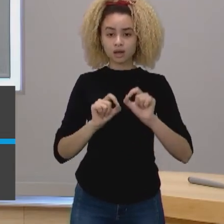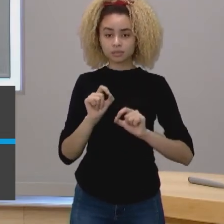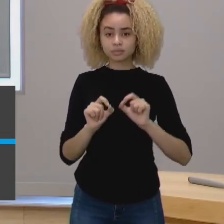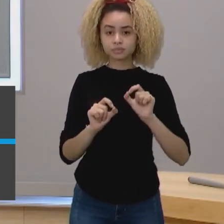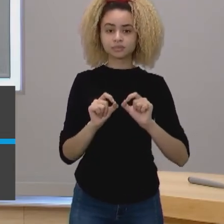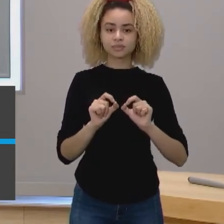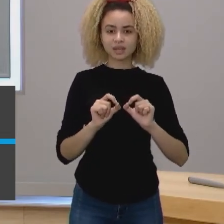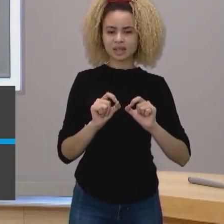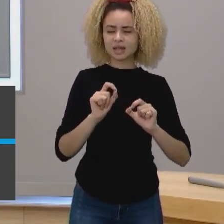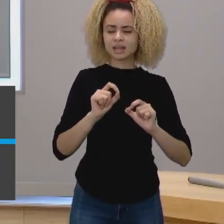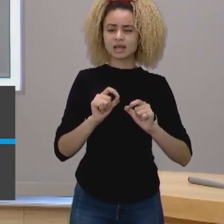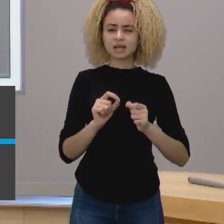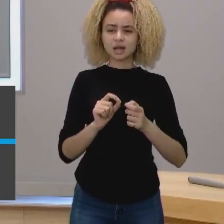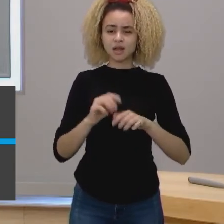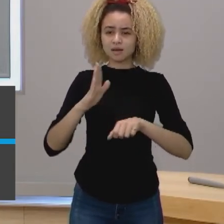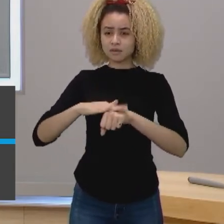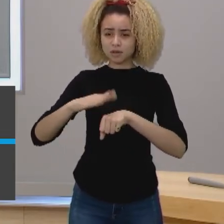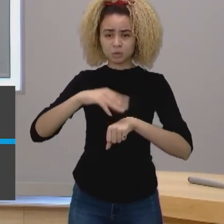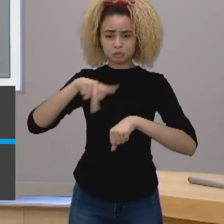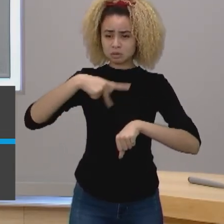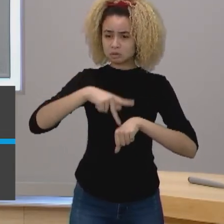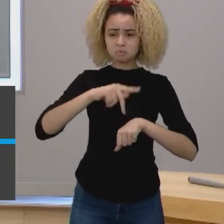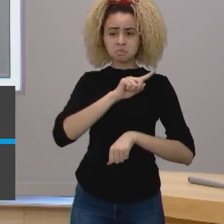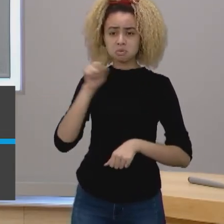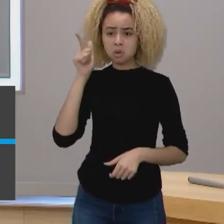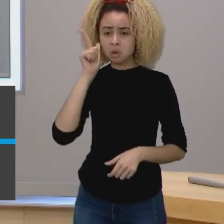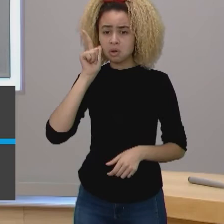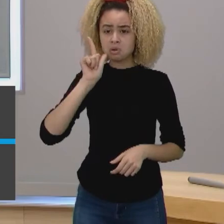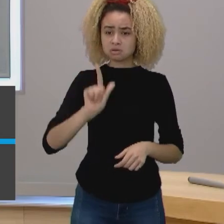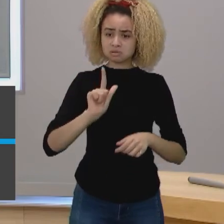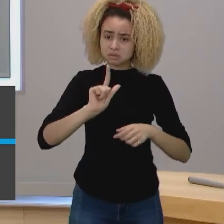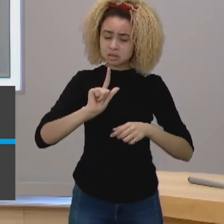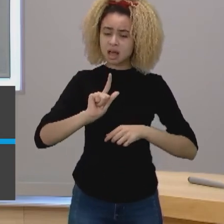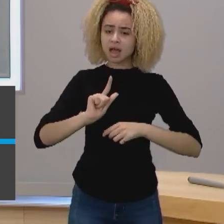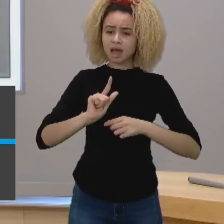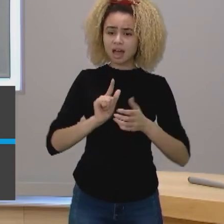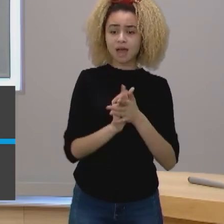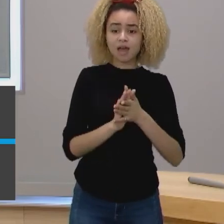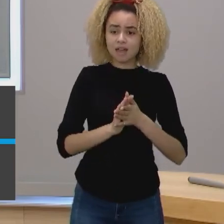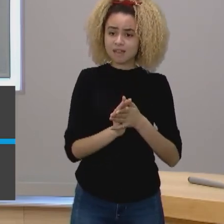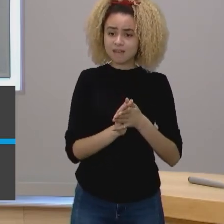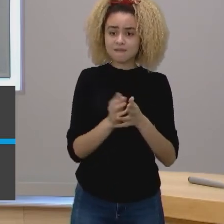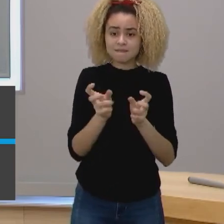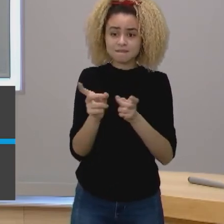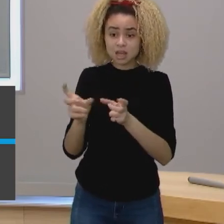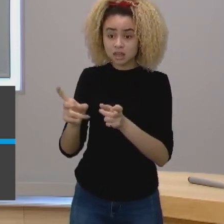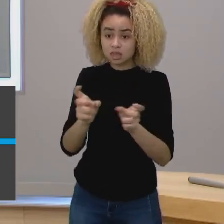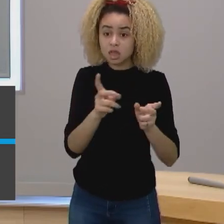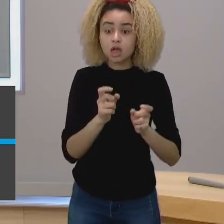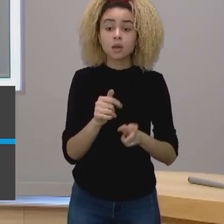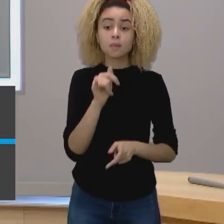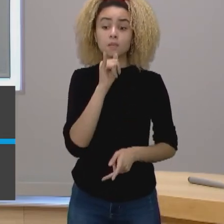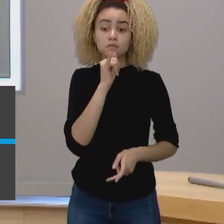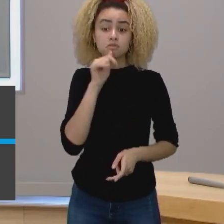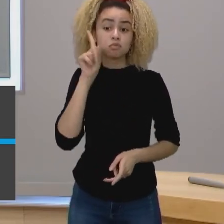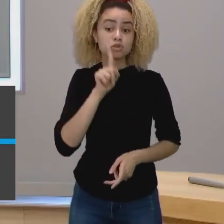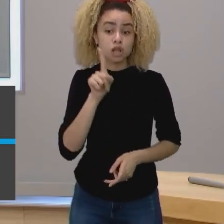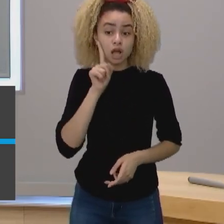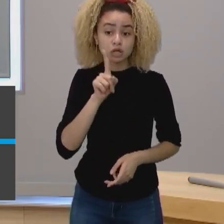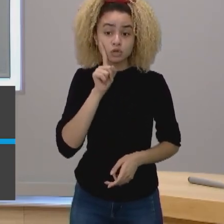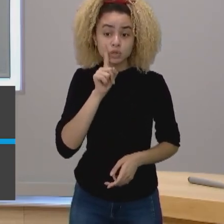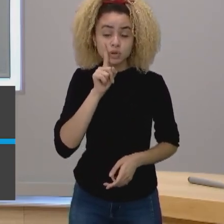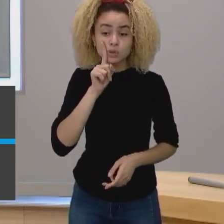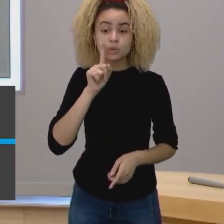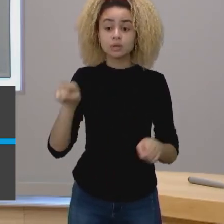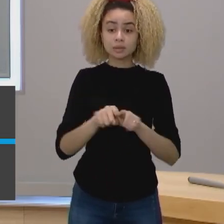essa superprodução dos países não conseguirem alargar o seu mercado consumidor, como por exemplo os Estados Unidos e o